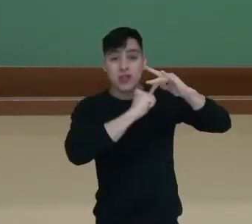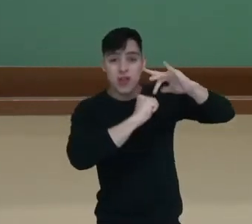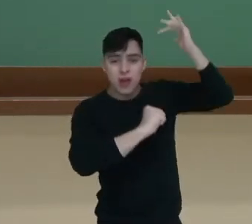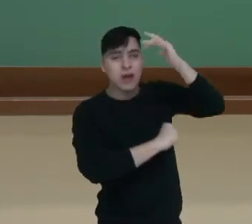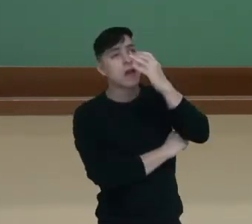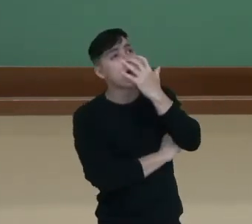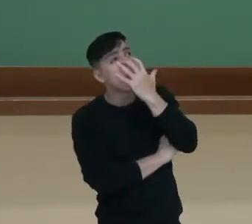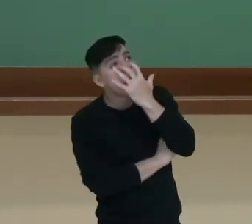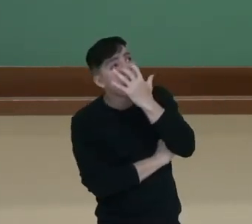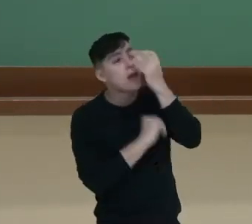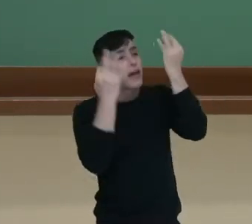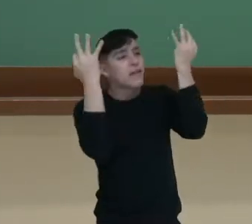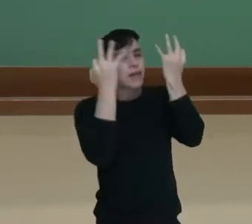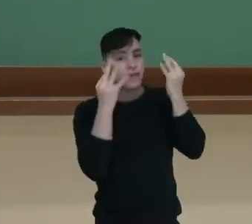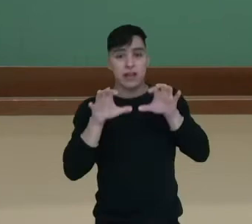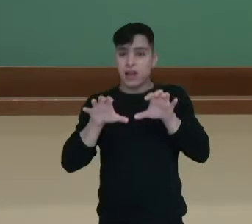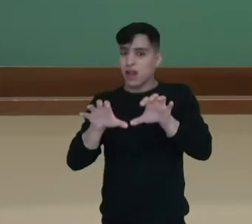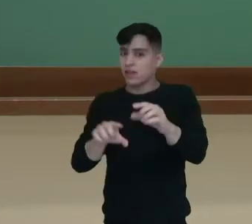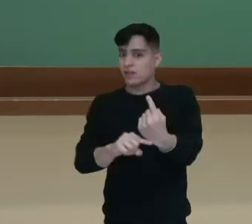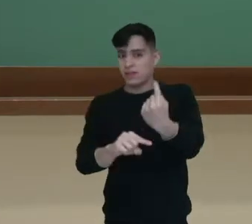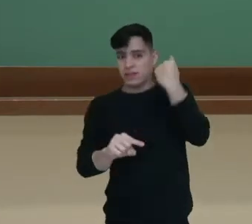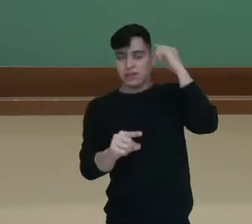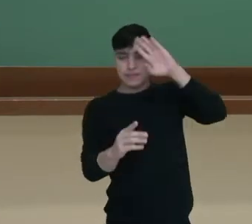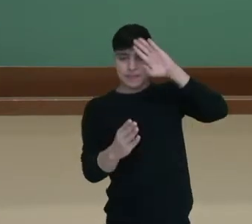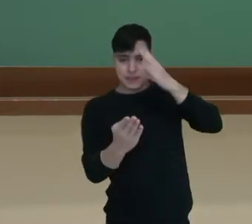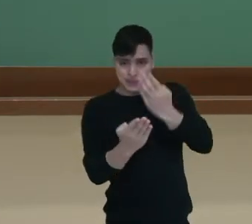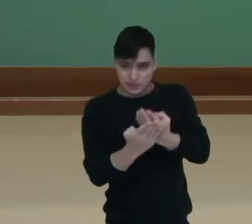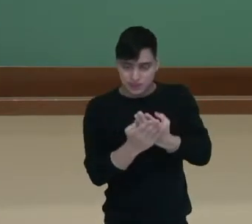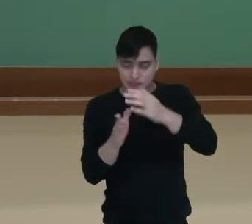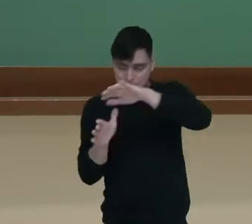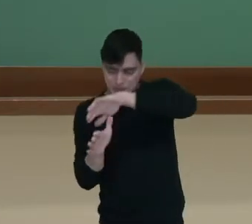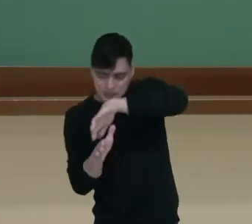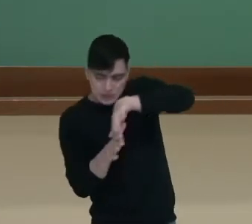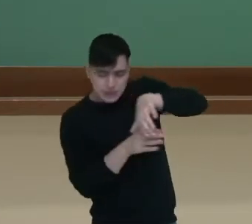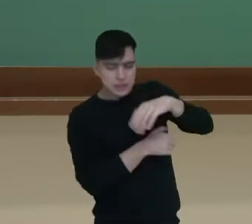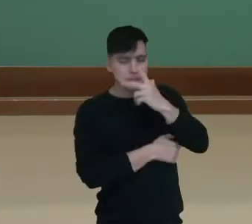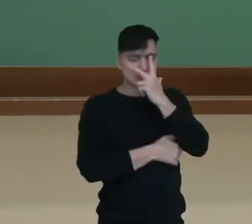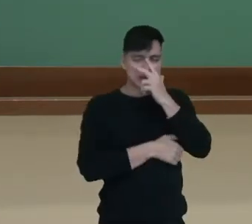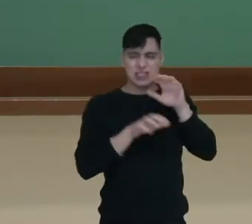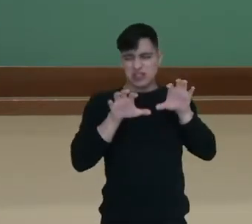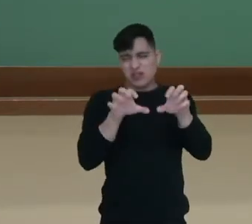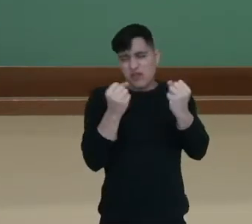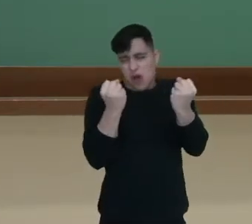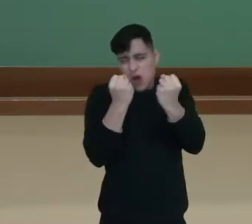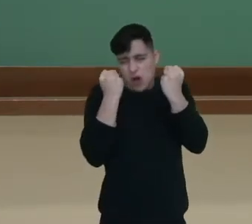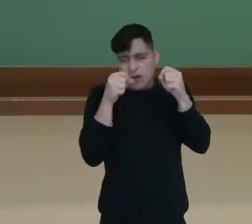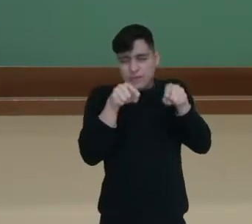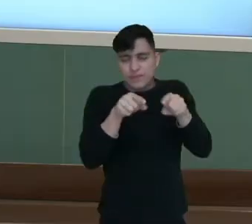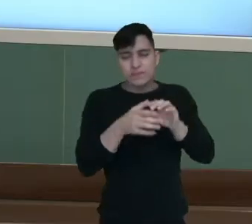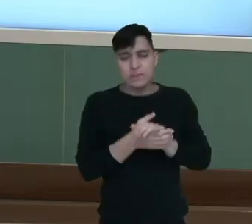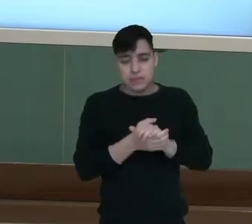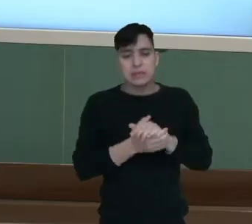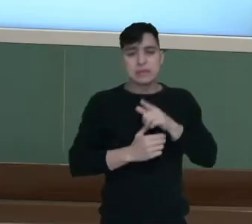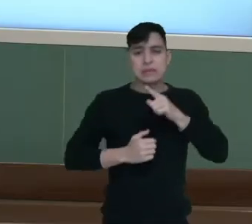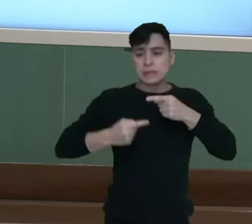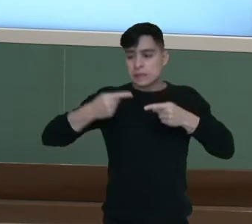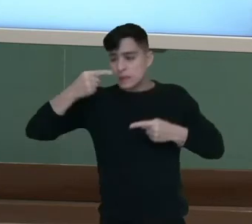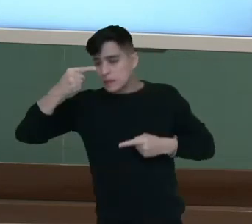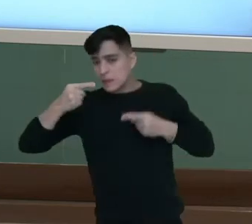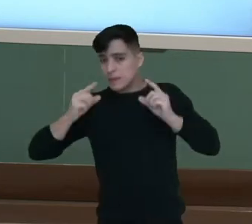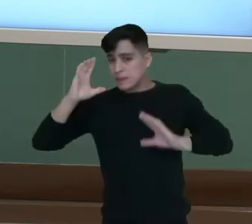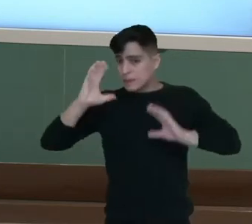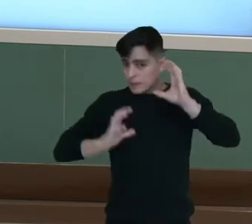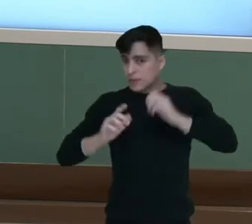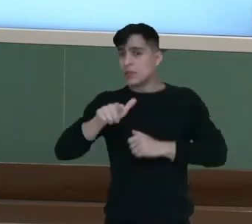são perfeitos, certo? Então, assim, tinha muito essa época, e aí você tem a questão da briga, porque você